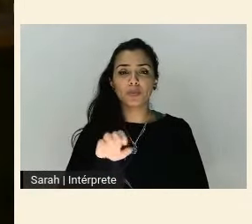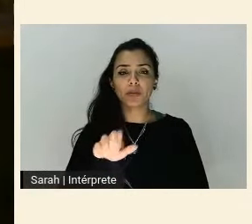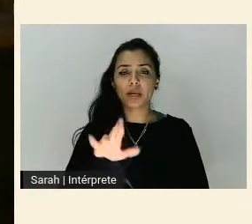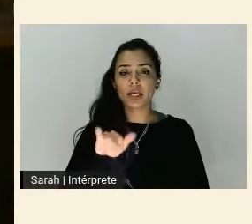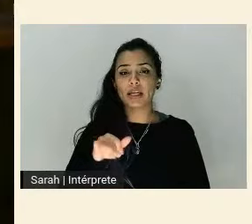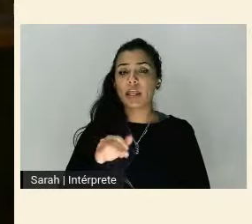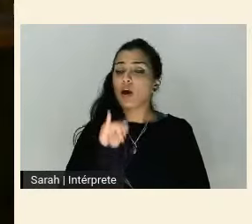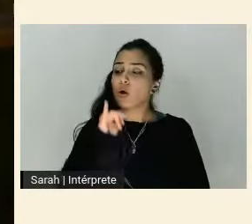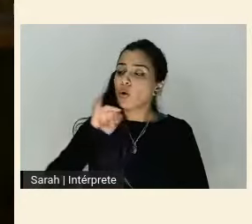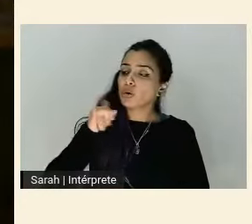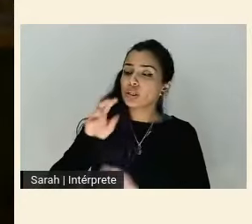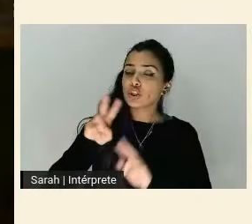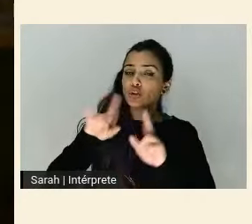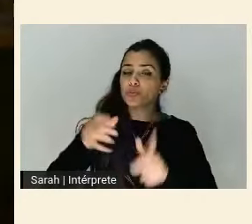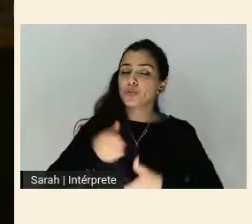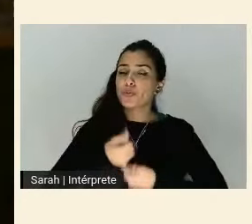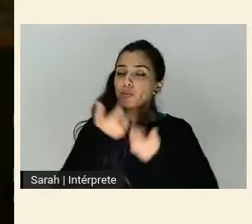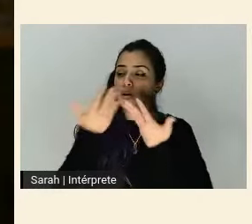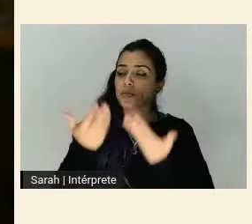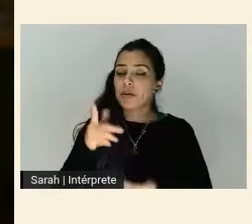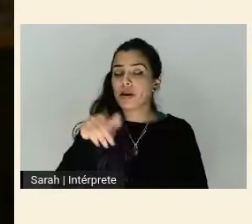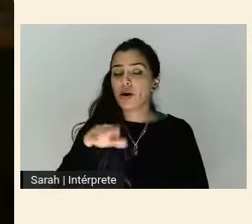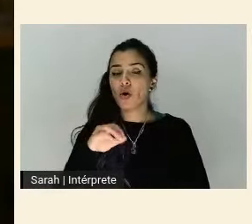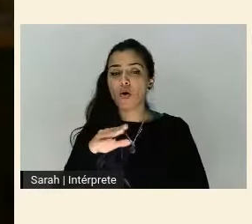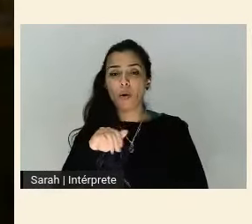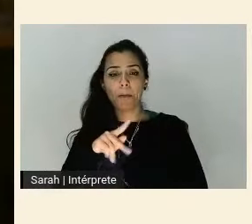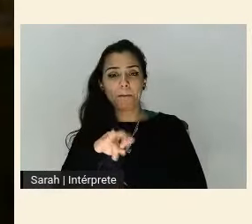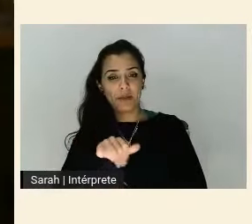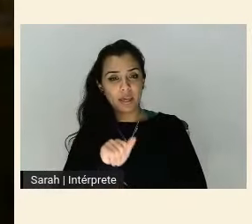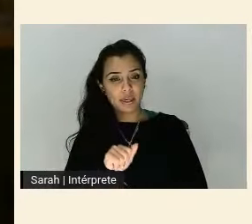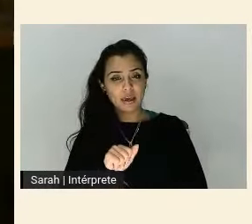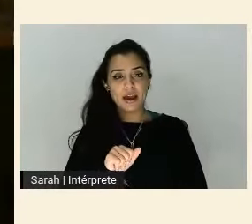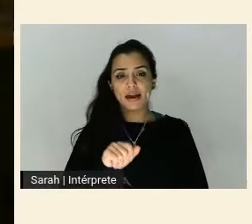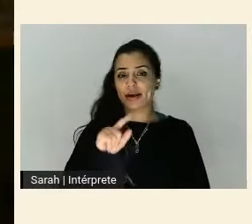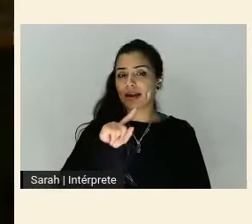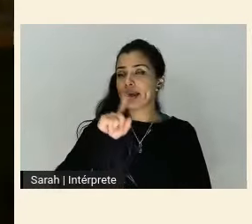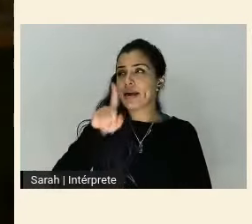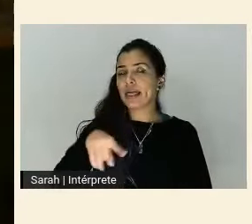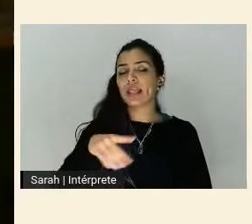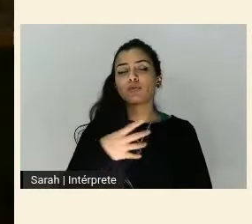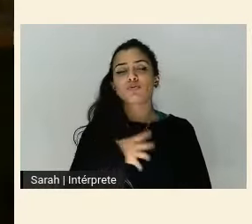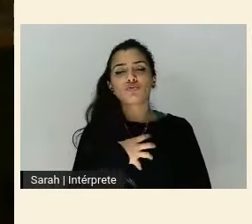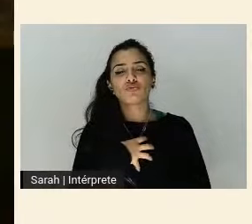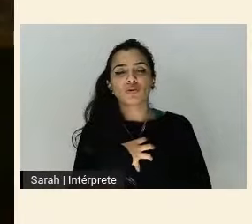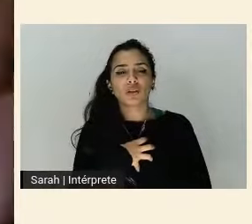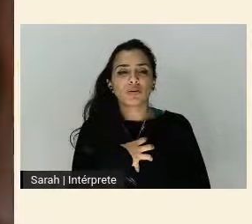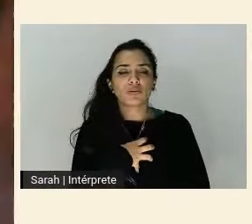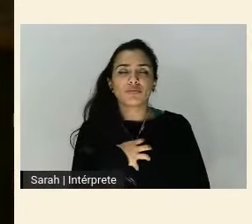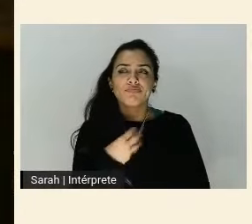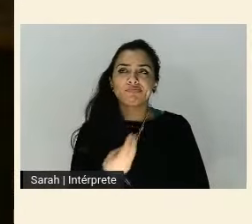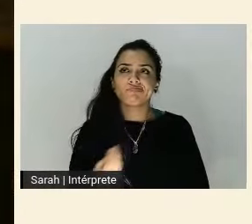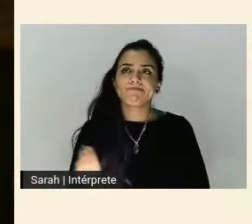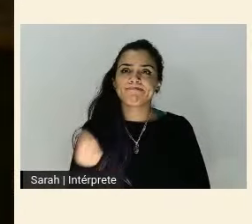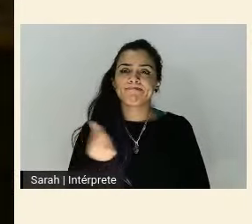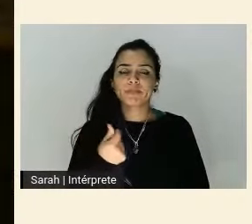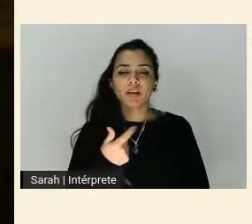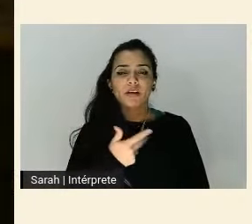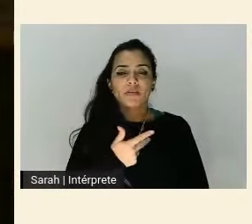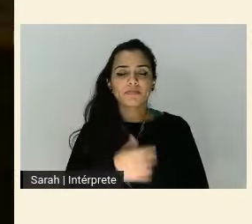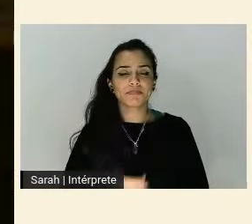poema Brasileis, que é uma epopeia que fazia uma espécie de diálogo